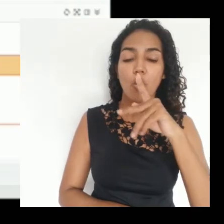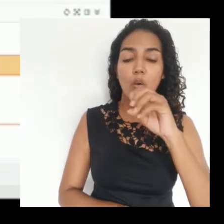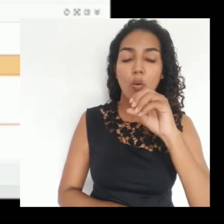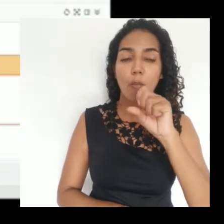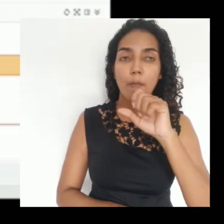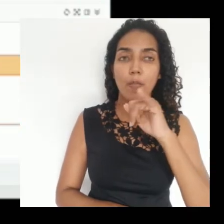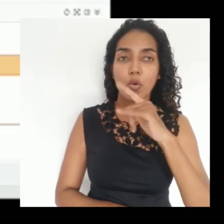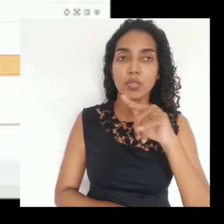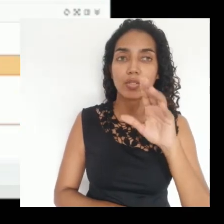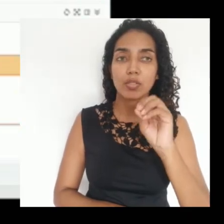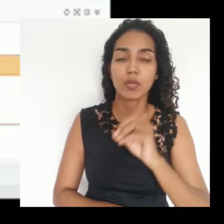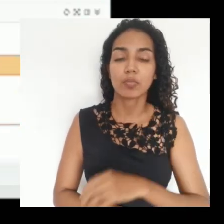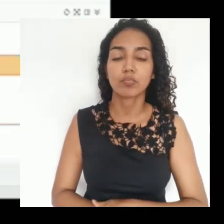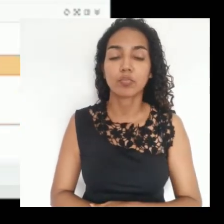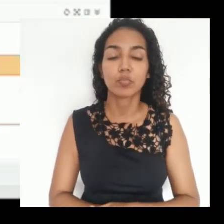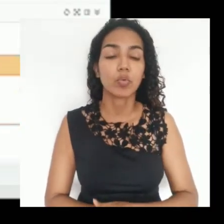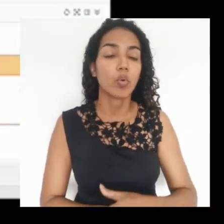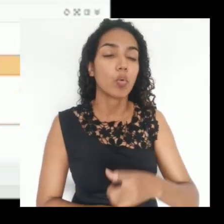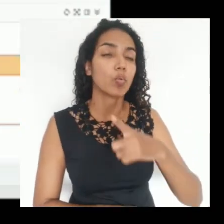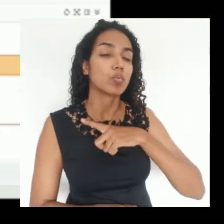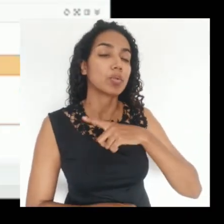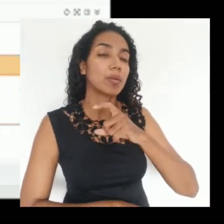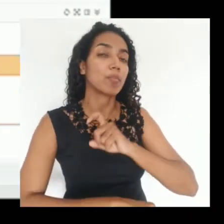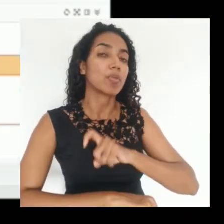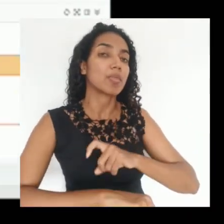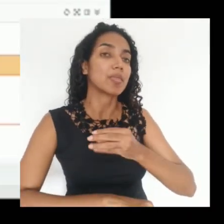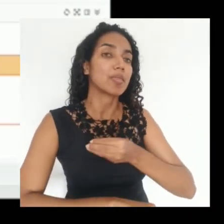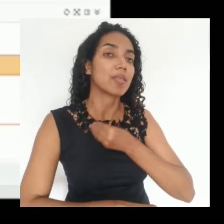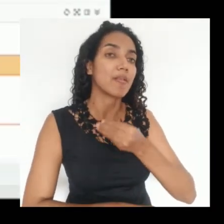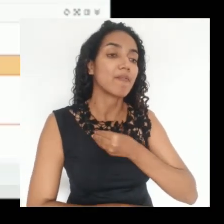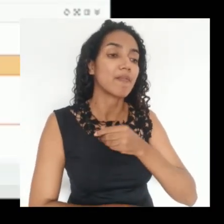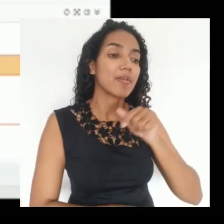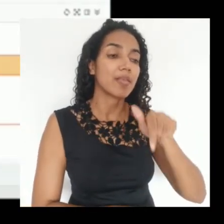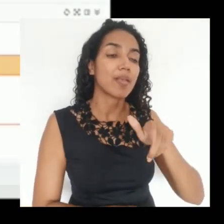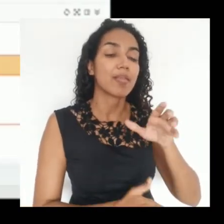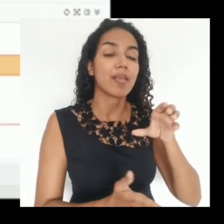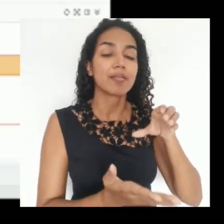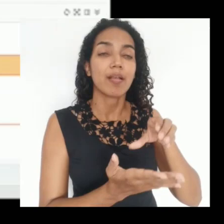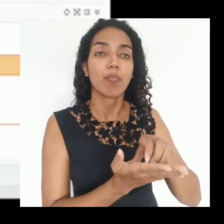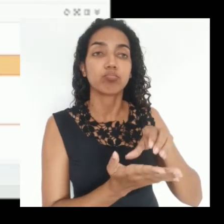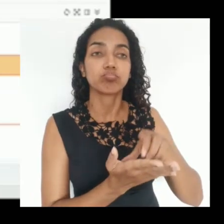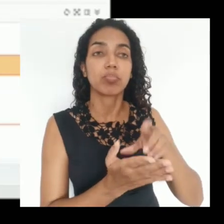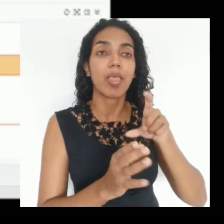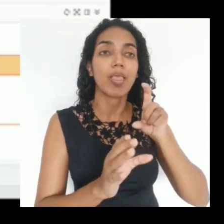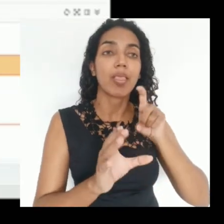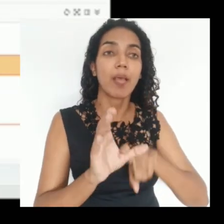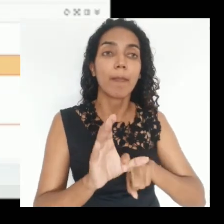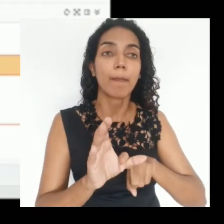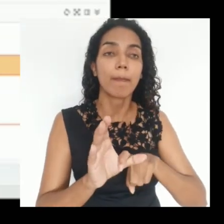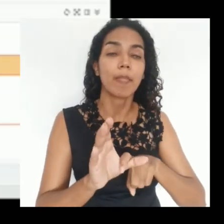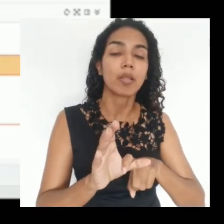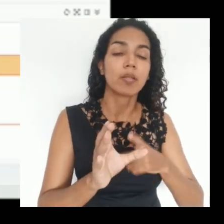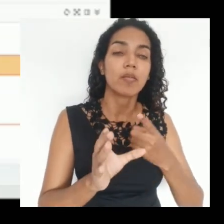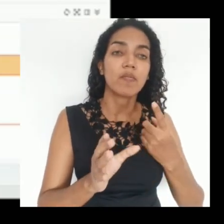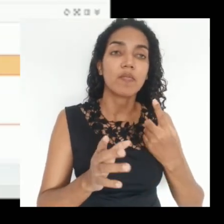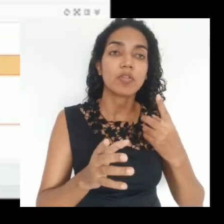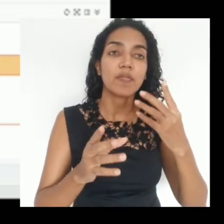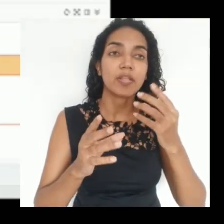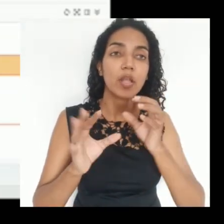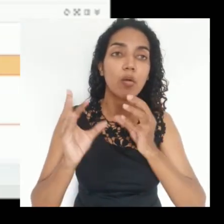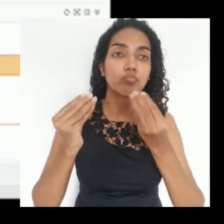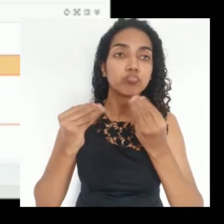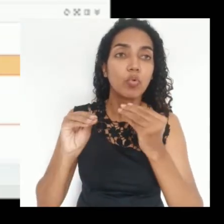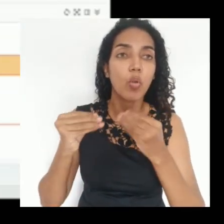ciclo de vida dessa entidade depende do todo, você vai ter que implementar nas operações do seu sistema essa regra.